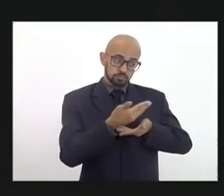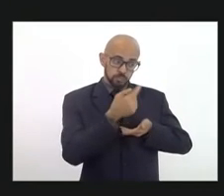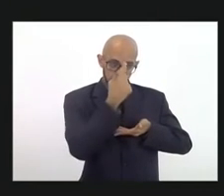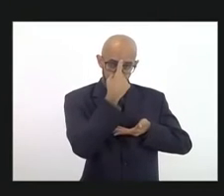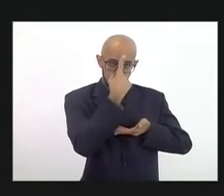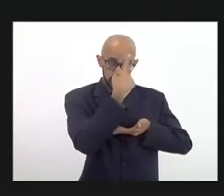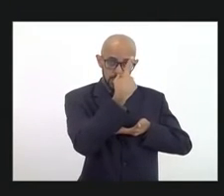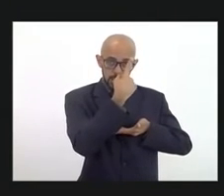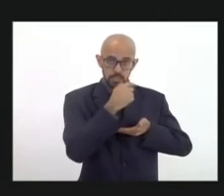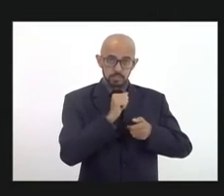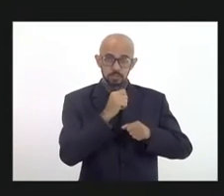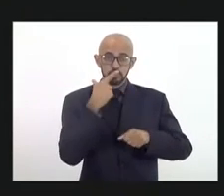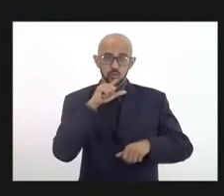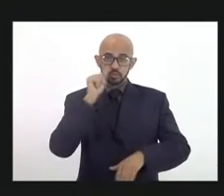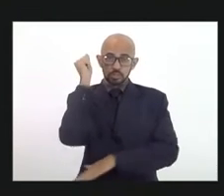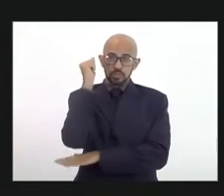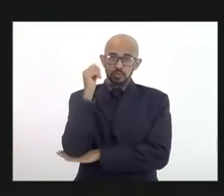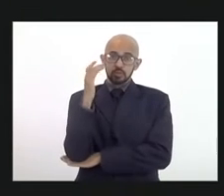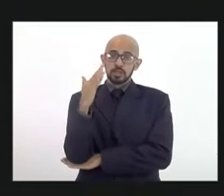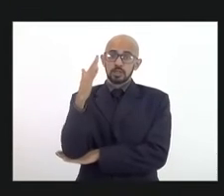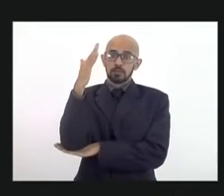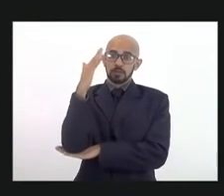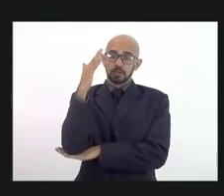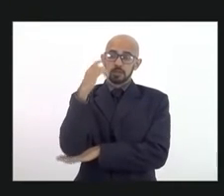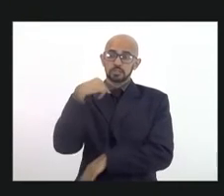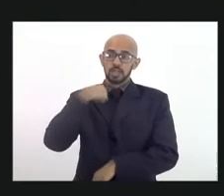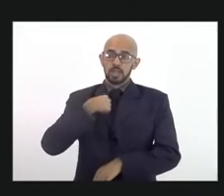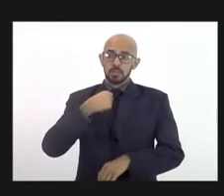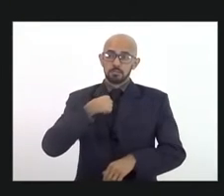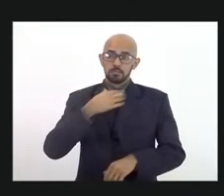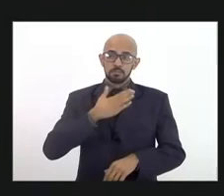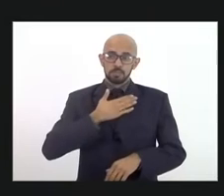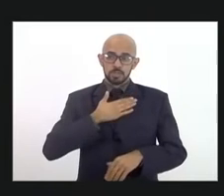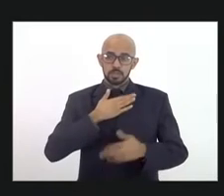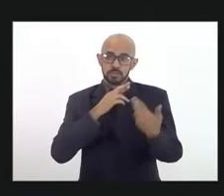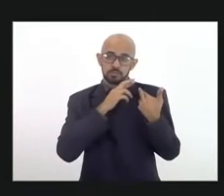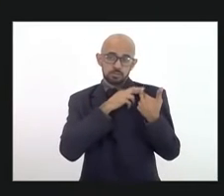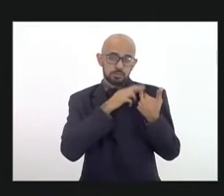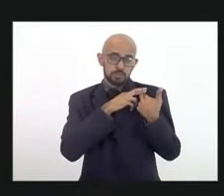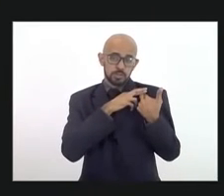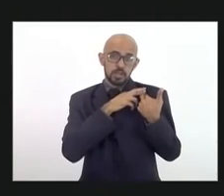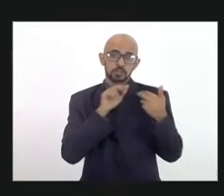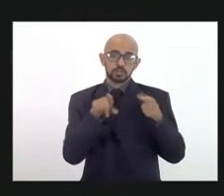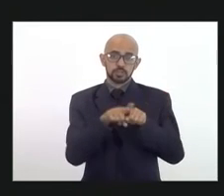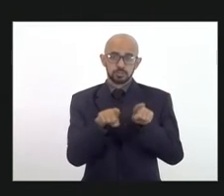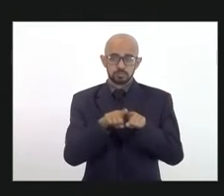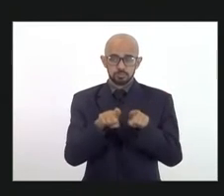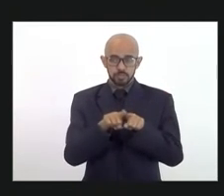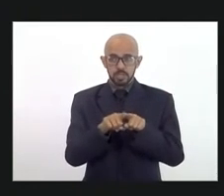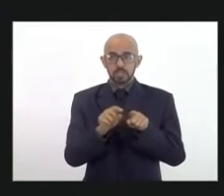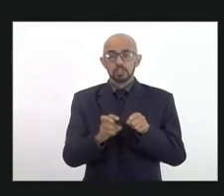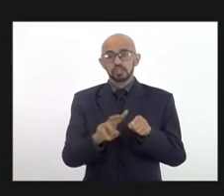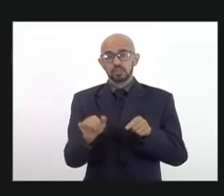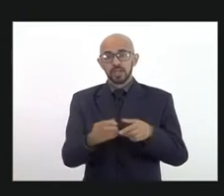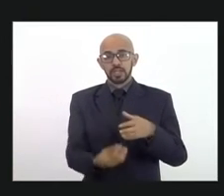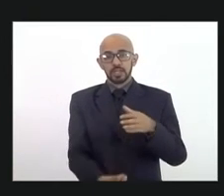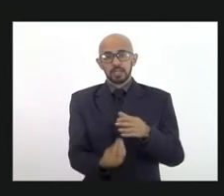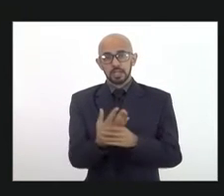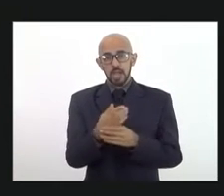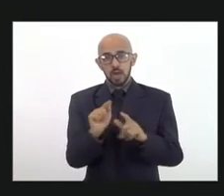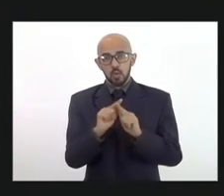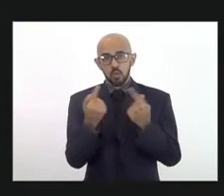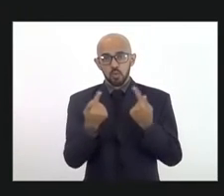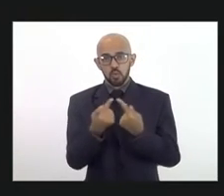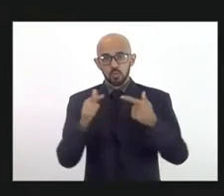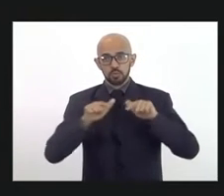sustentáveis. Isso até é um outro ponto que eu queria trazer, foi um dever de casa do secretário Fará. A gente vai criar um grupo de trabalho, Wagner,